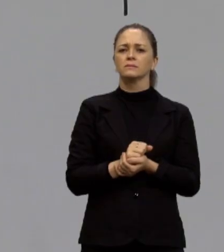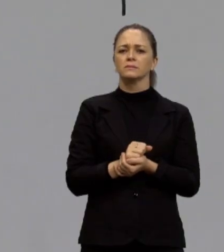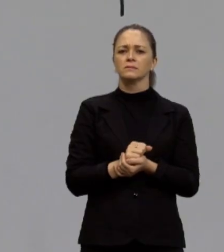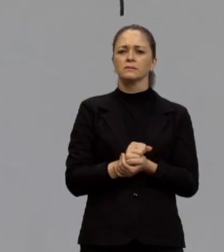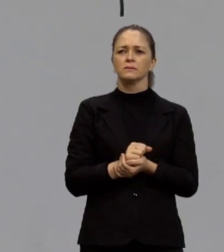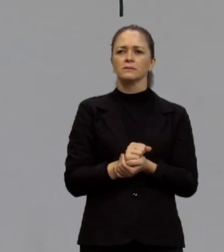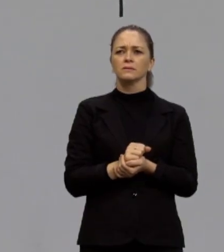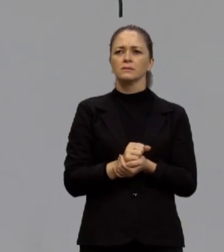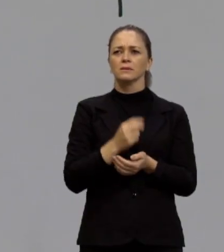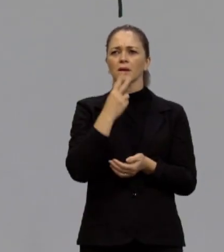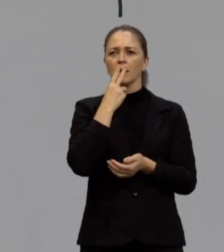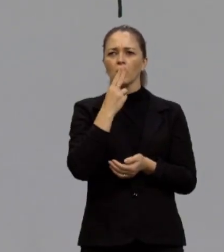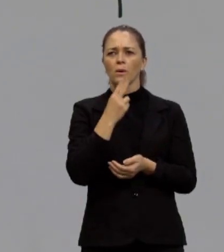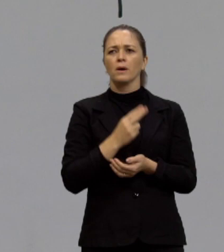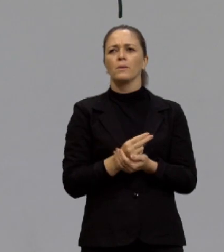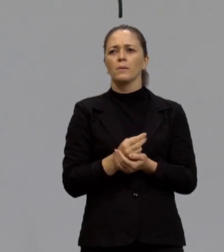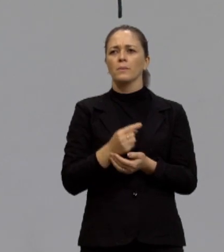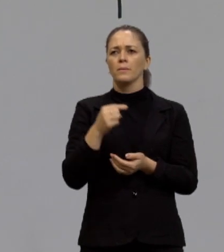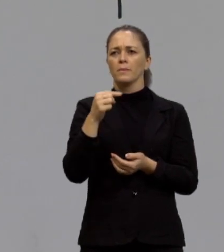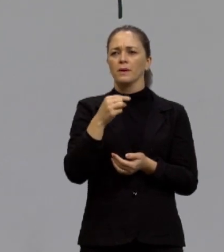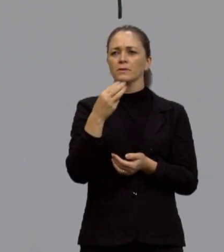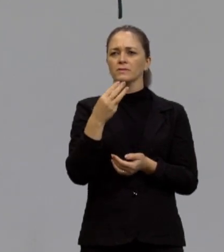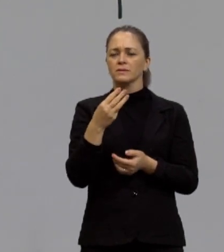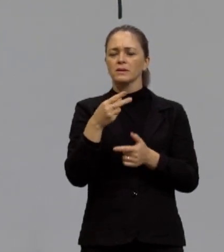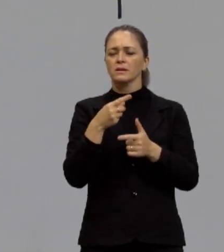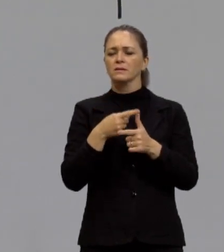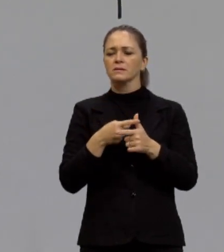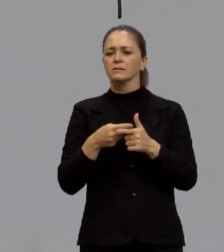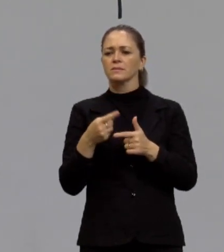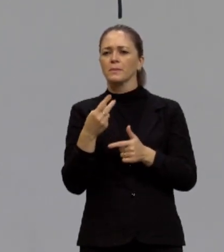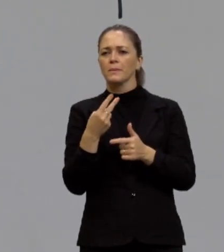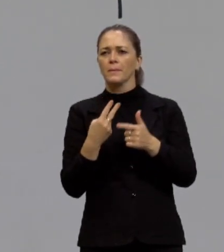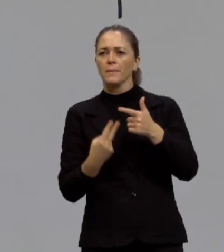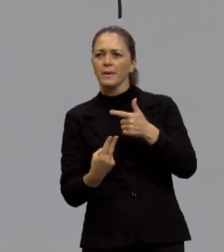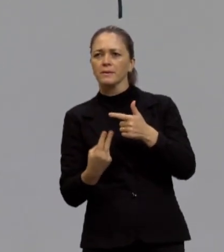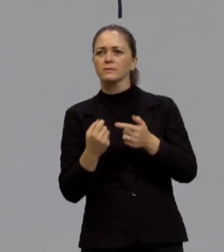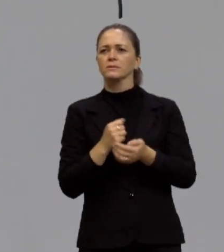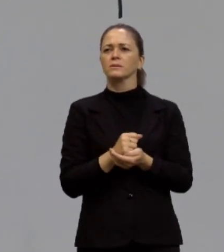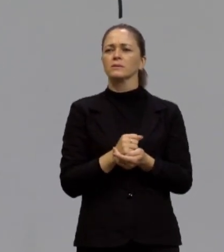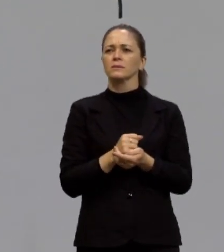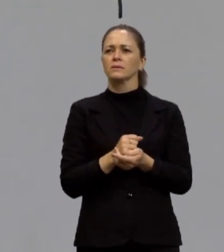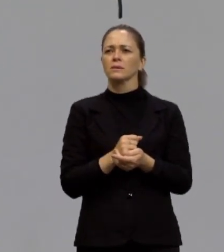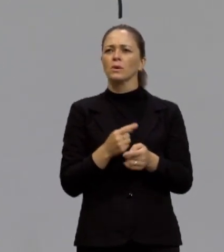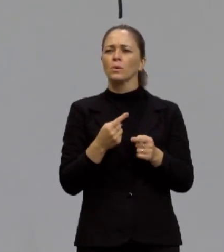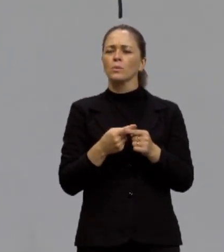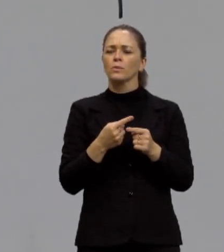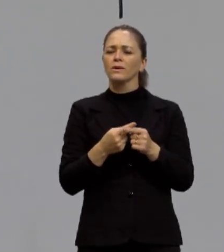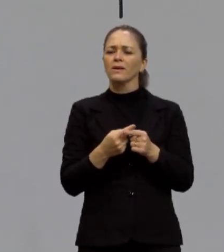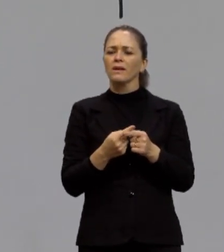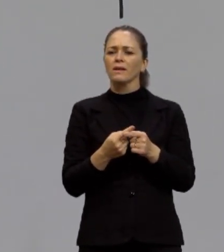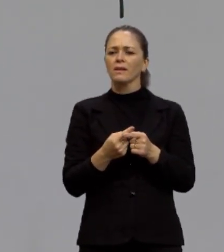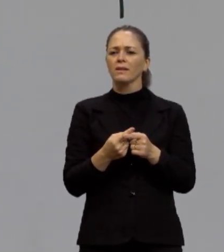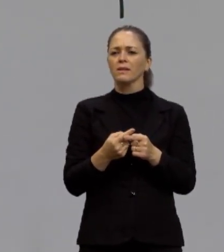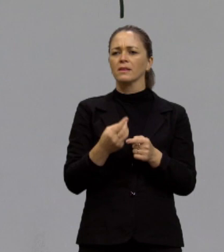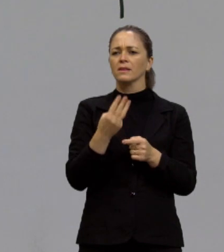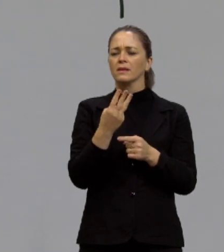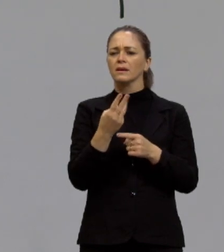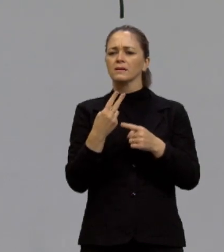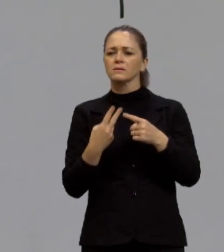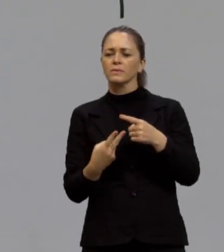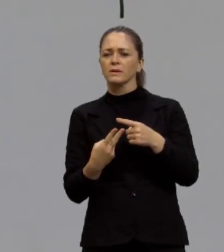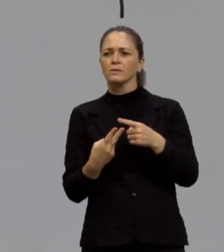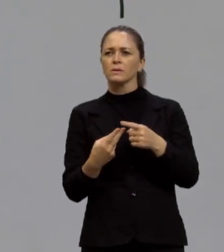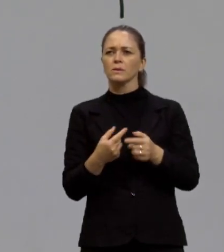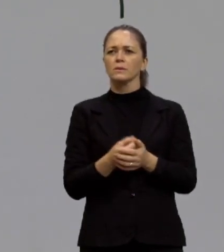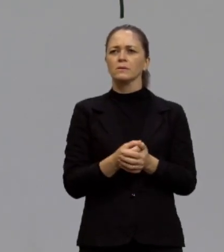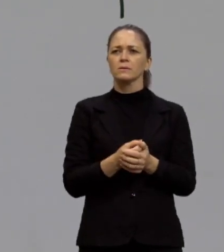vai dar menos 3 meios. O que que achei 3 meios aqui? Porque